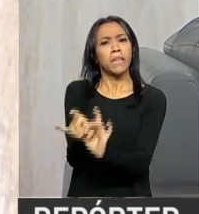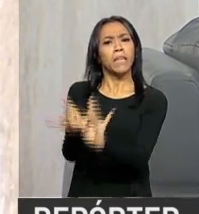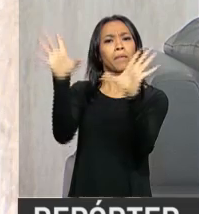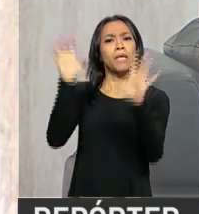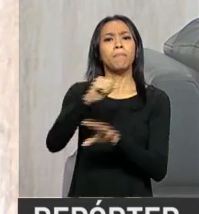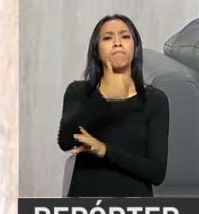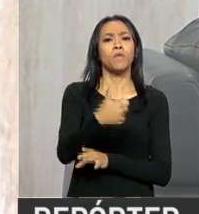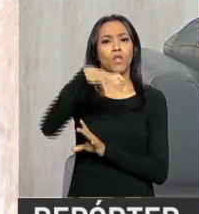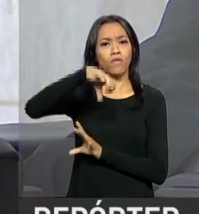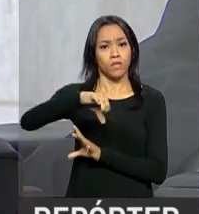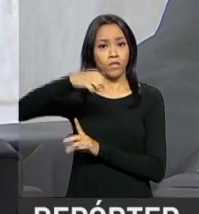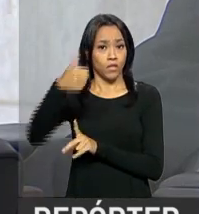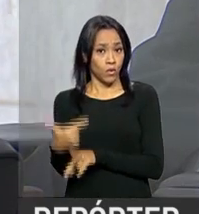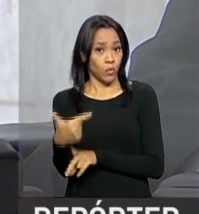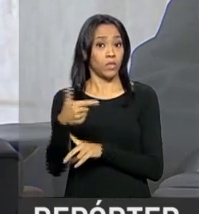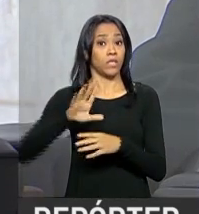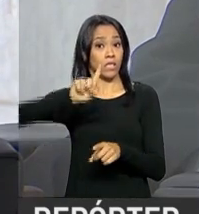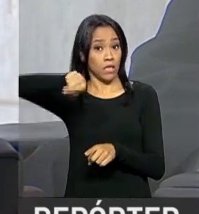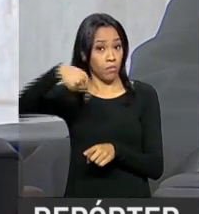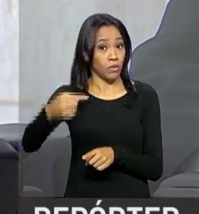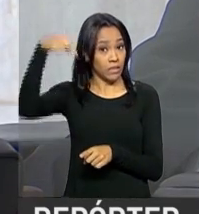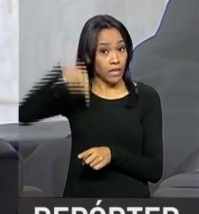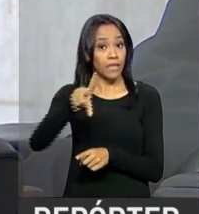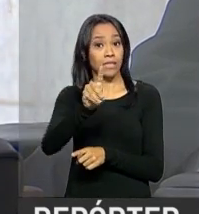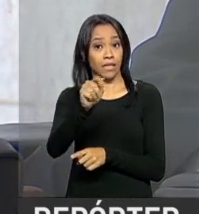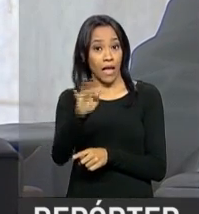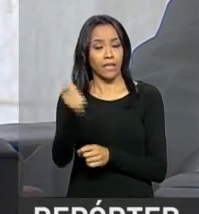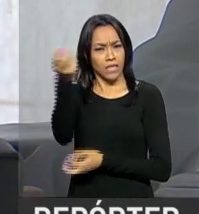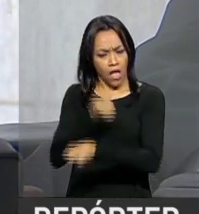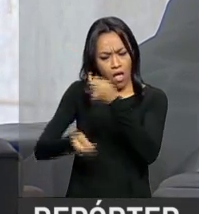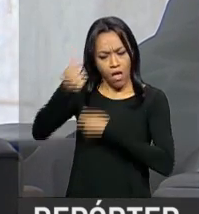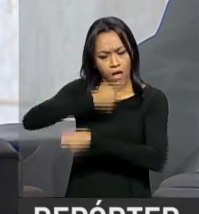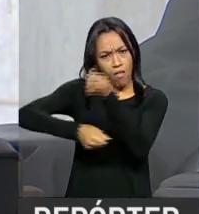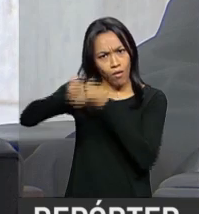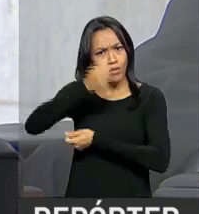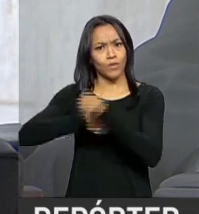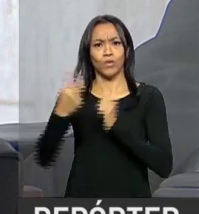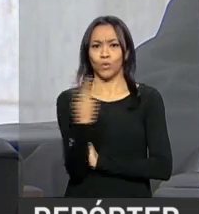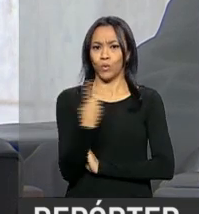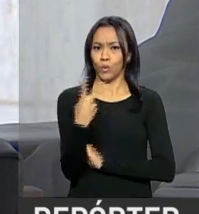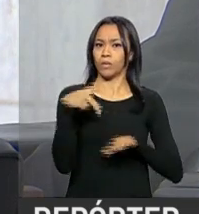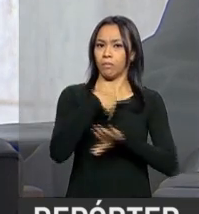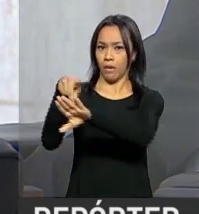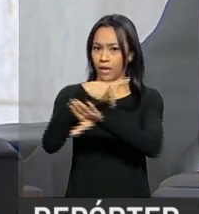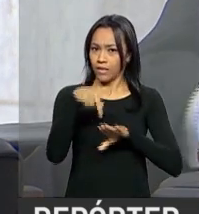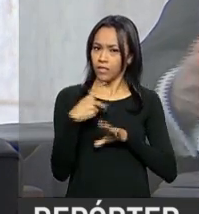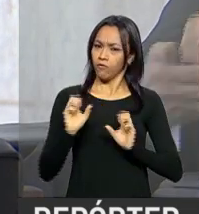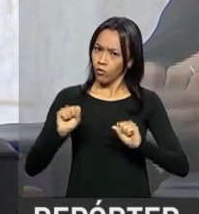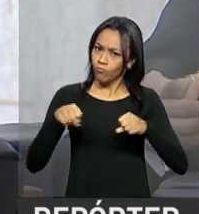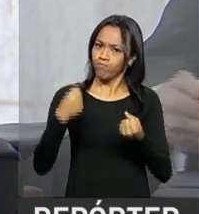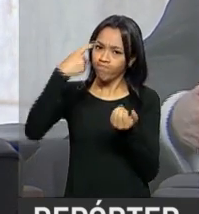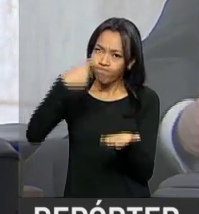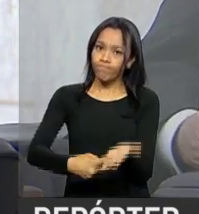em 1992 e, a partir dessa data, as relações diplomáticas entre os dois países foram